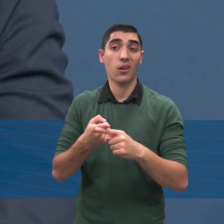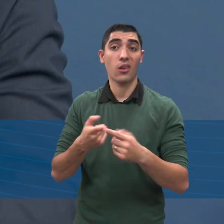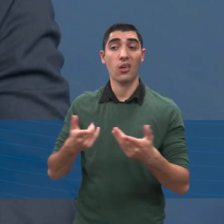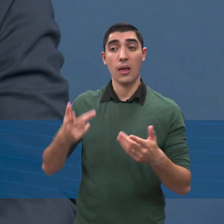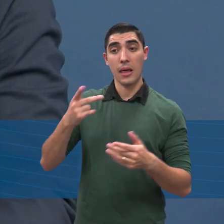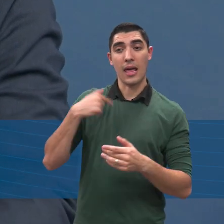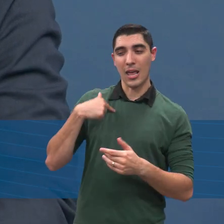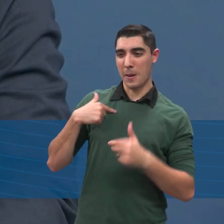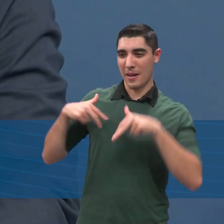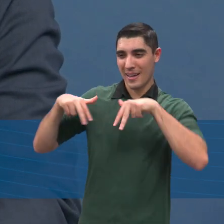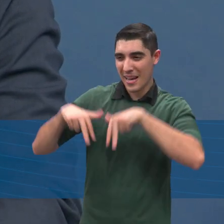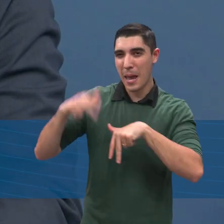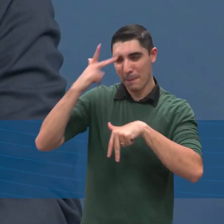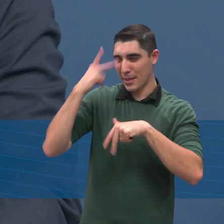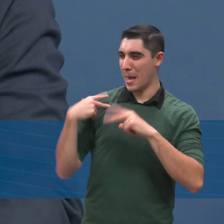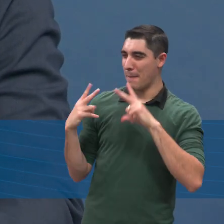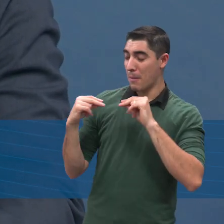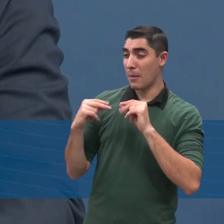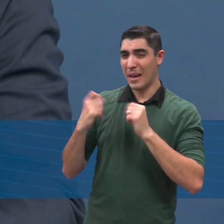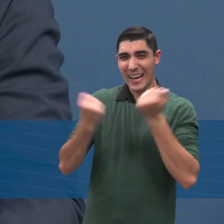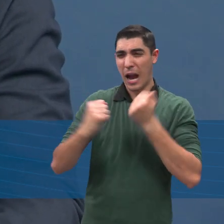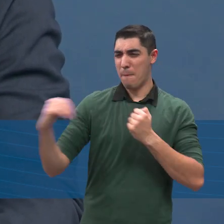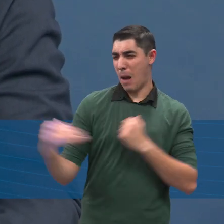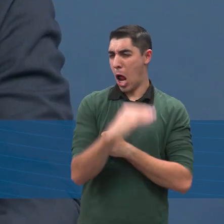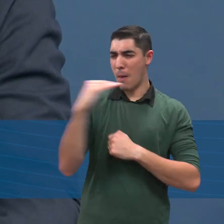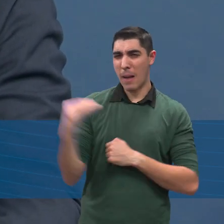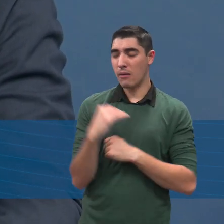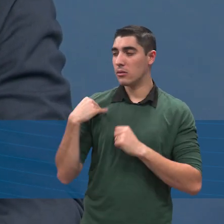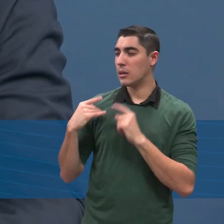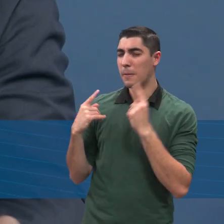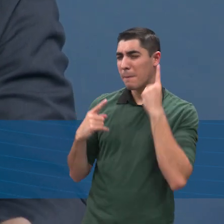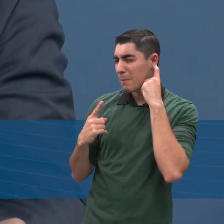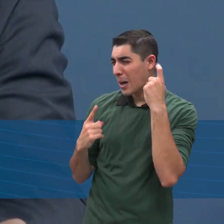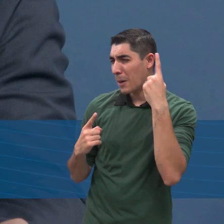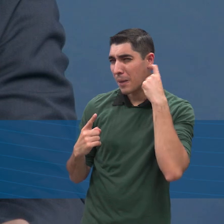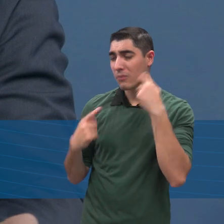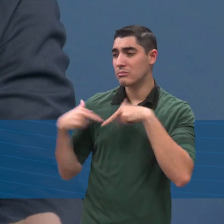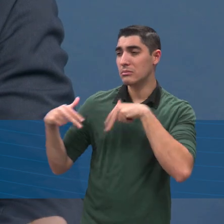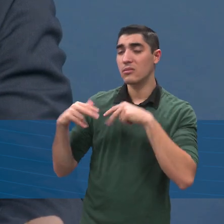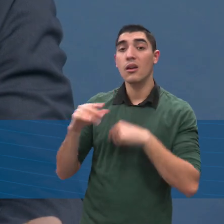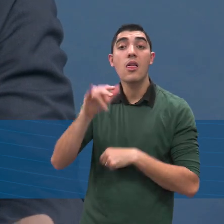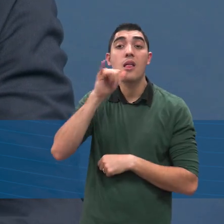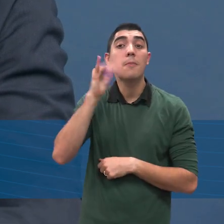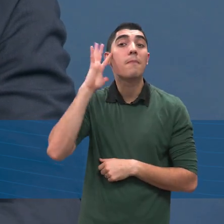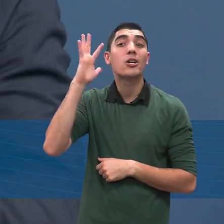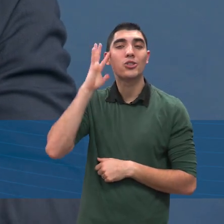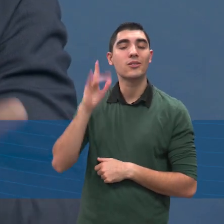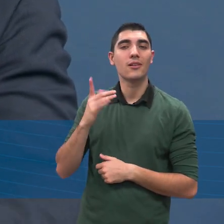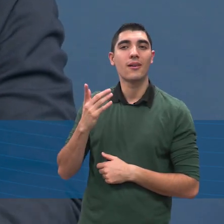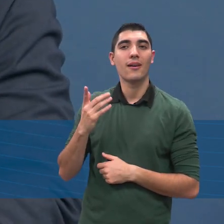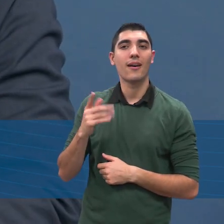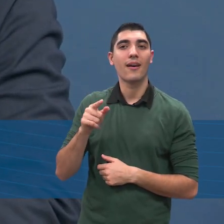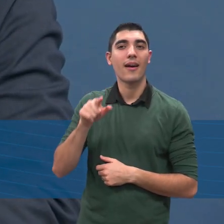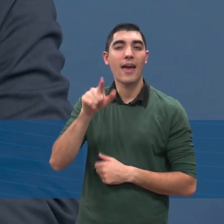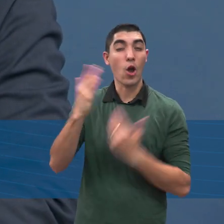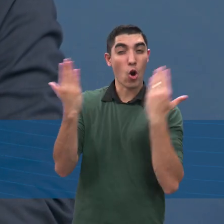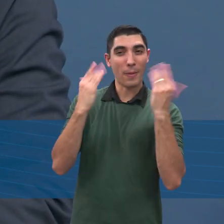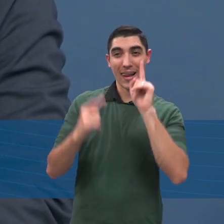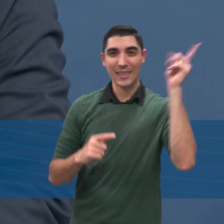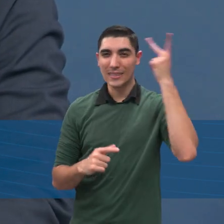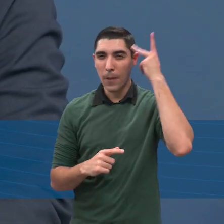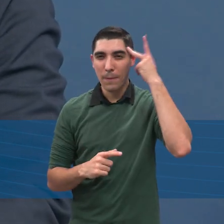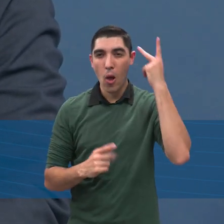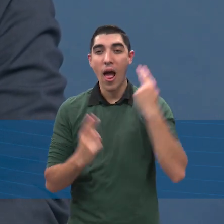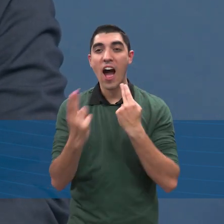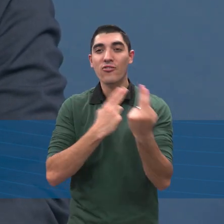então começa a não fazer sentido. Como é que você vai ter relação de vizinhança na Avenida Paulista? Deixa eu fazer uma analogia aqui diferente.